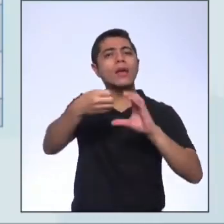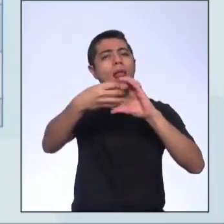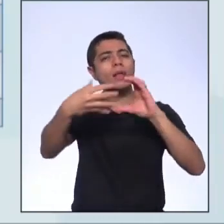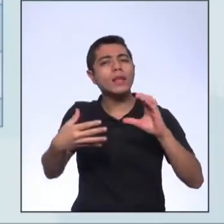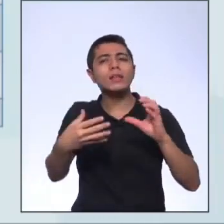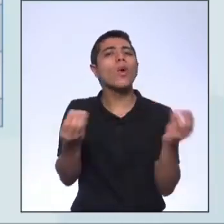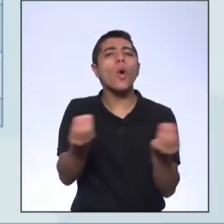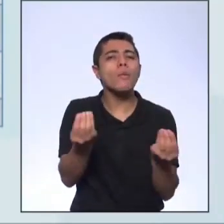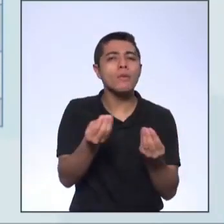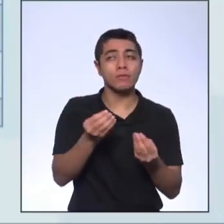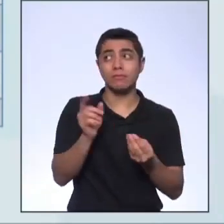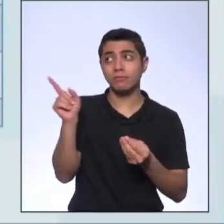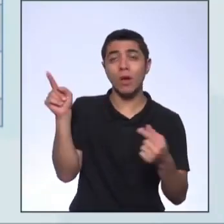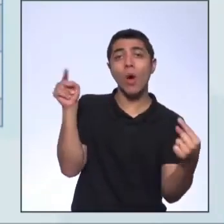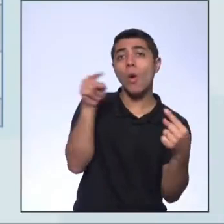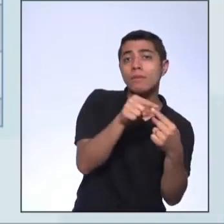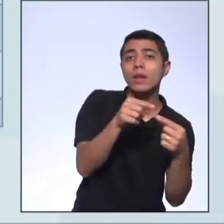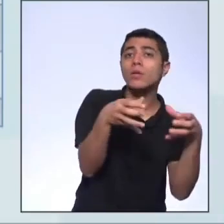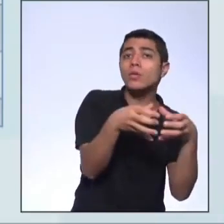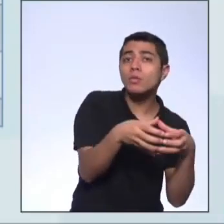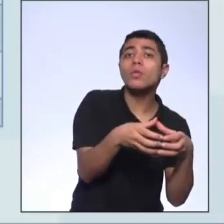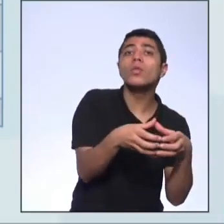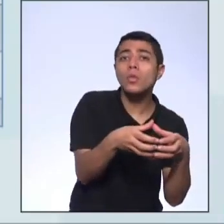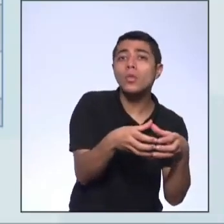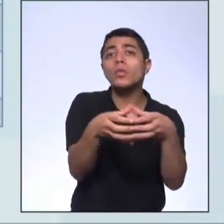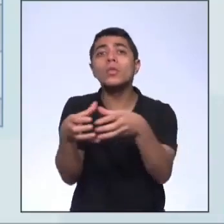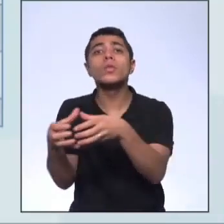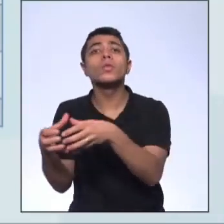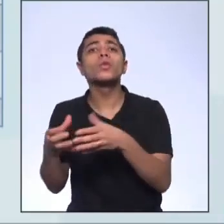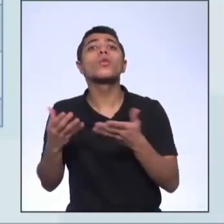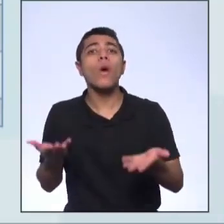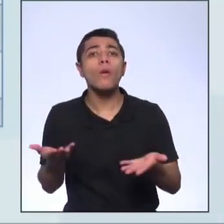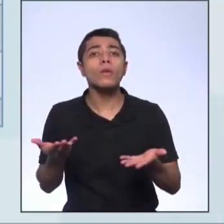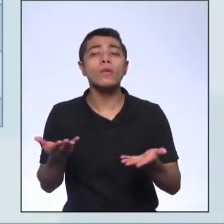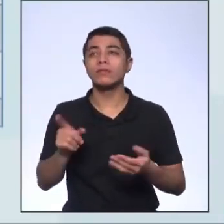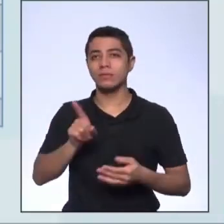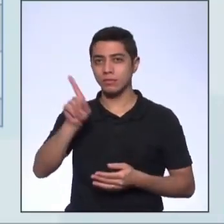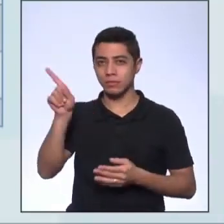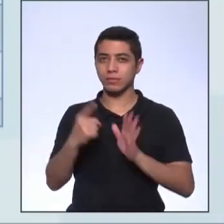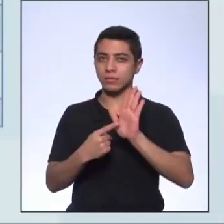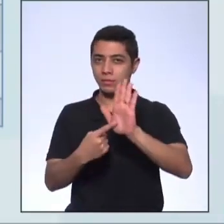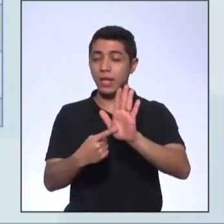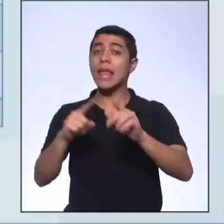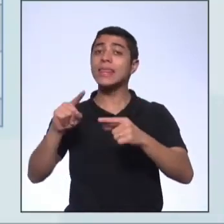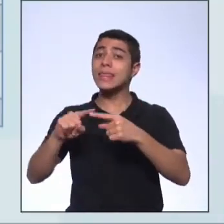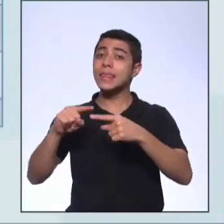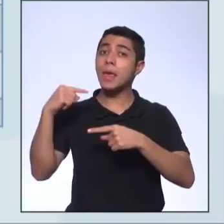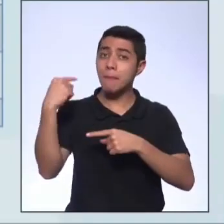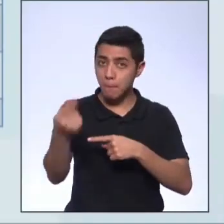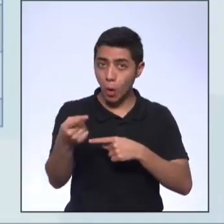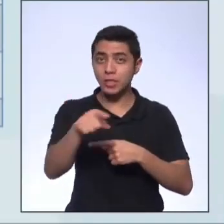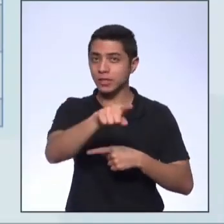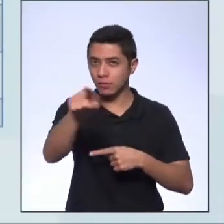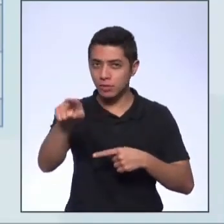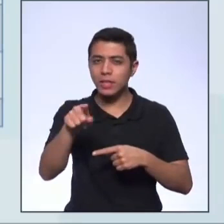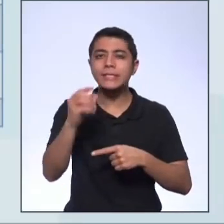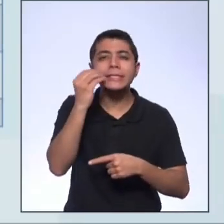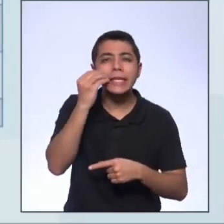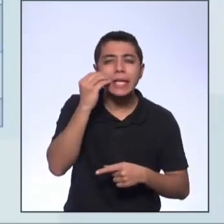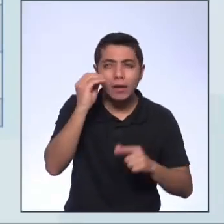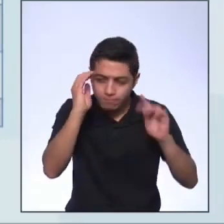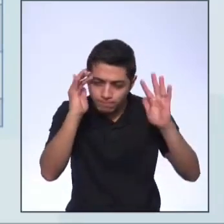cada um dos grupos, tá? Então, a questão aí depois fica para vocês fazerem, para vocês pensarem aí direitinho,